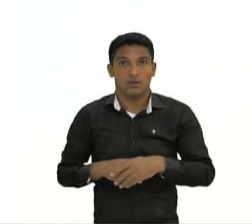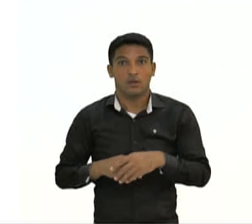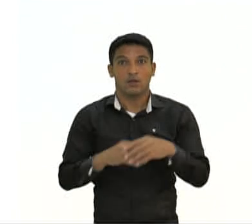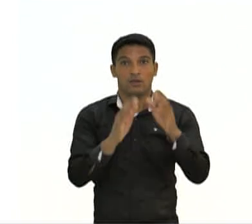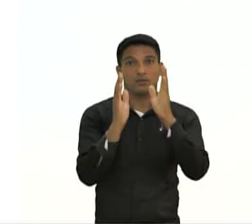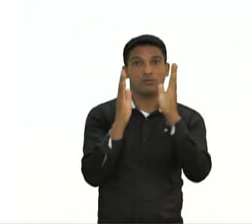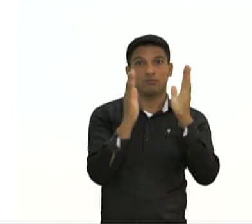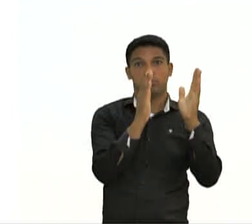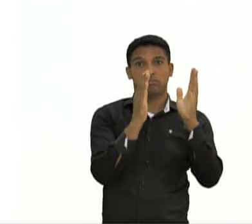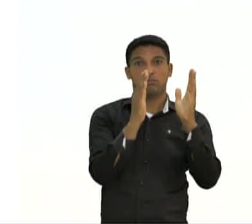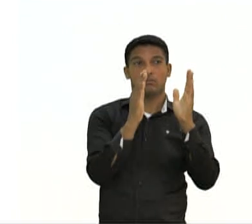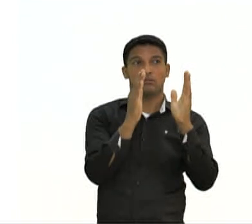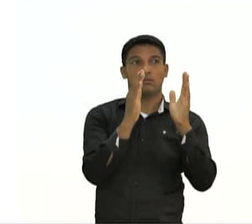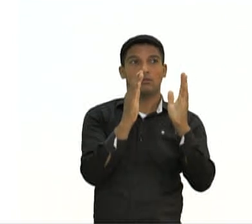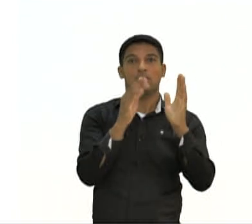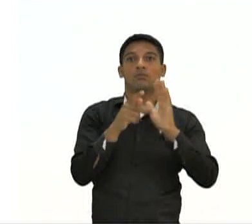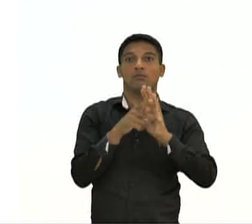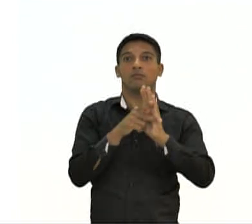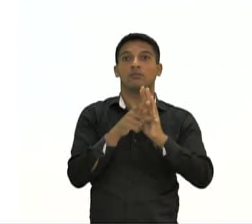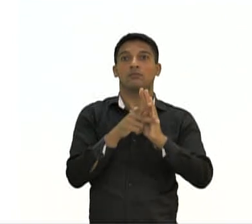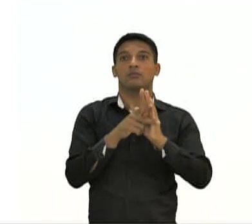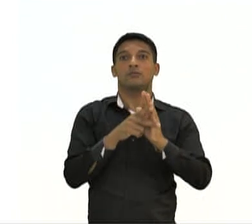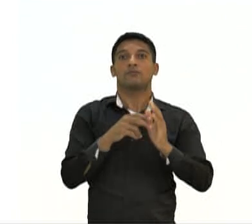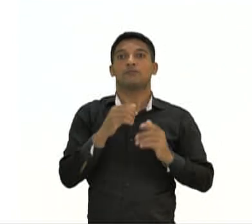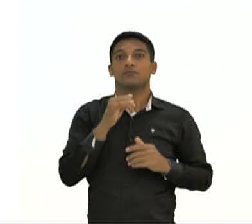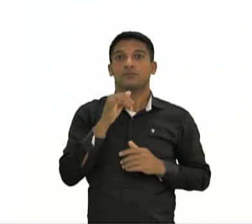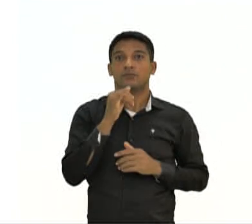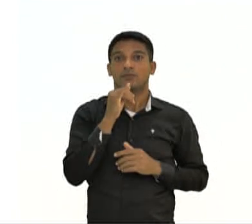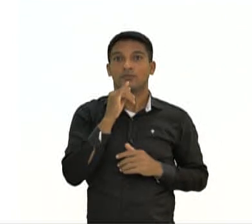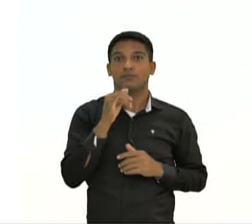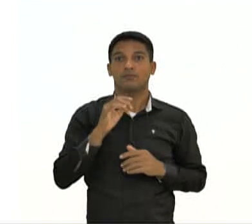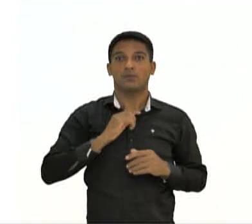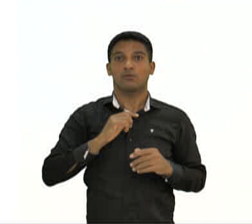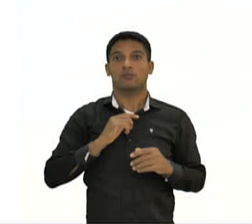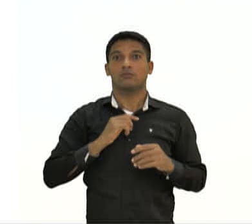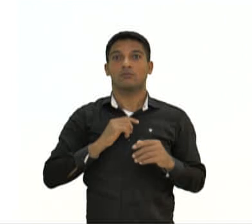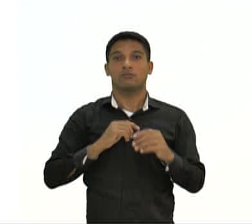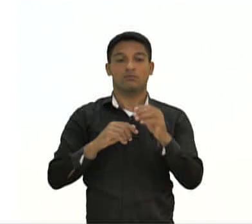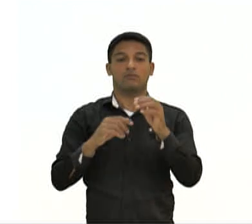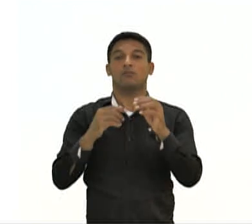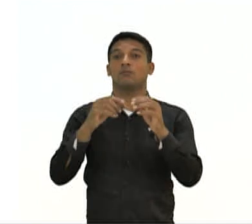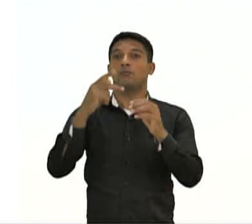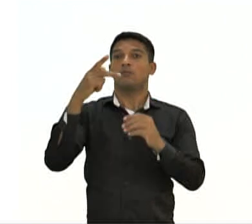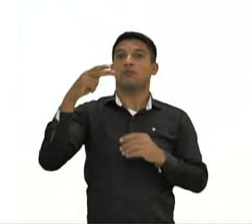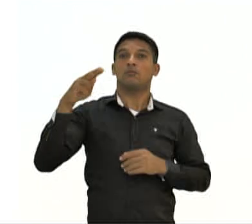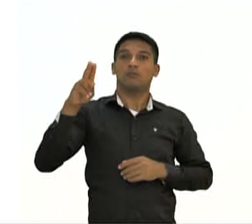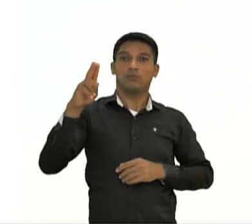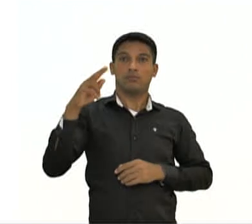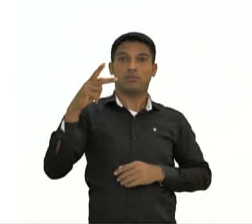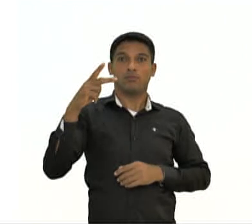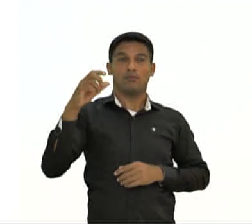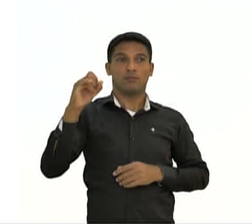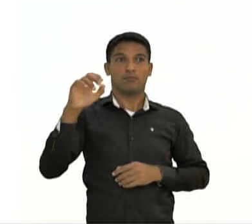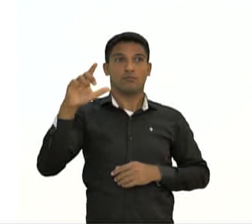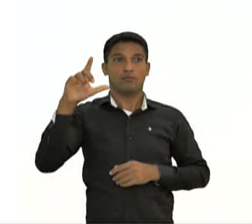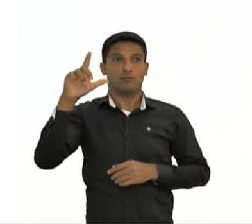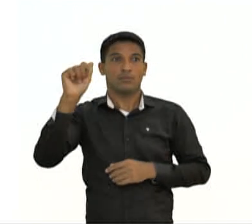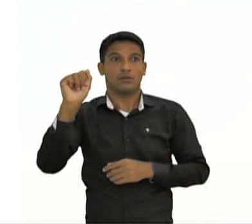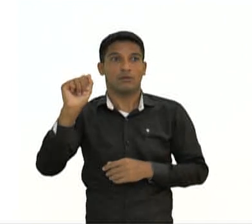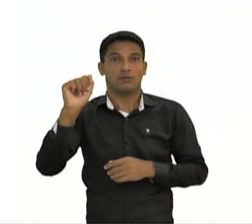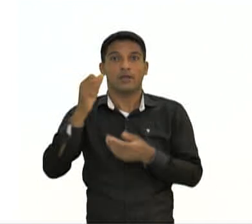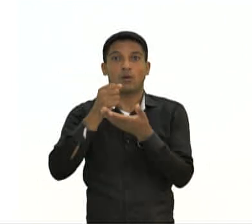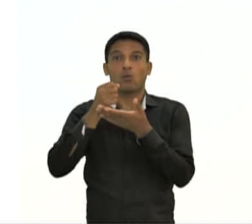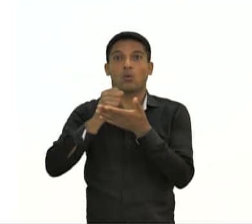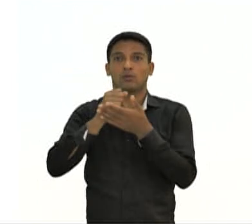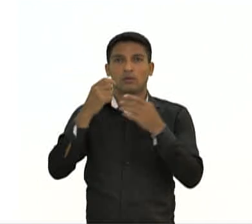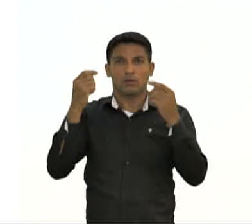dilatação da pupila, o outro vai contrair a pupila, por exemplo. Enquanto, acompanhe comigo, o sistema simpático inibe a salivação, o